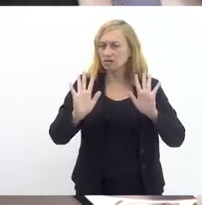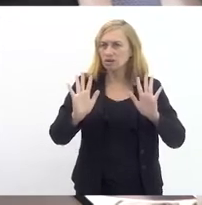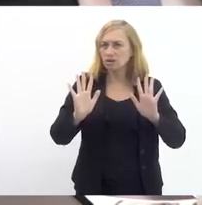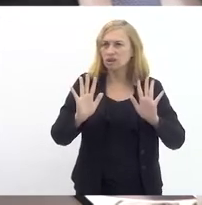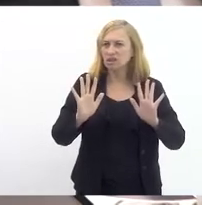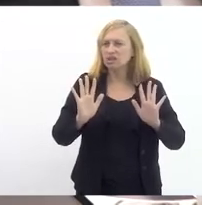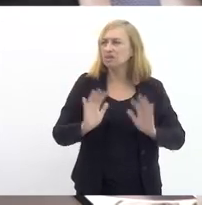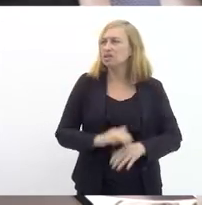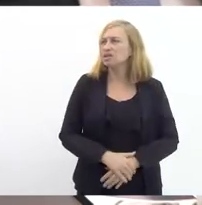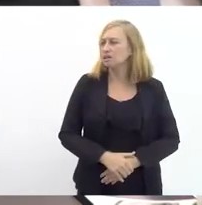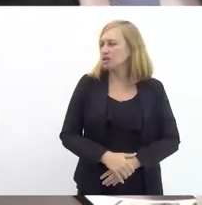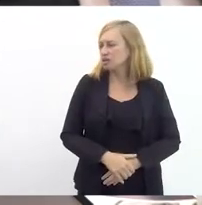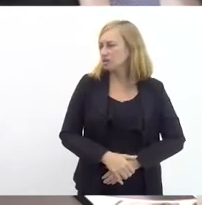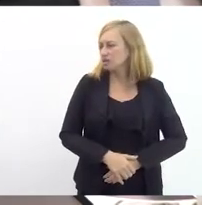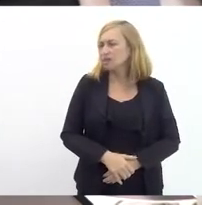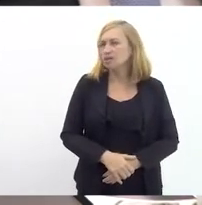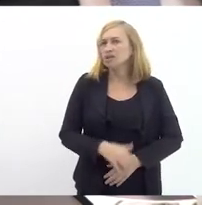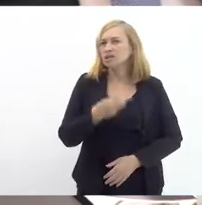16,882.